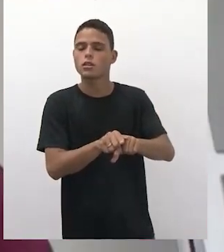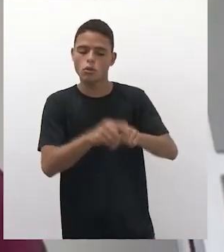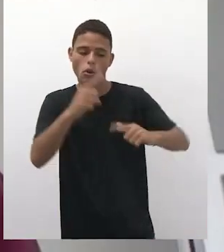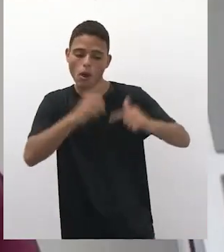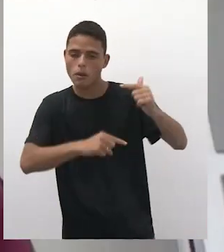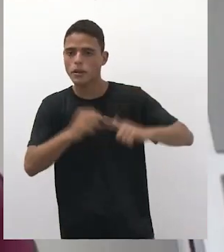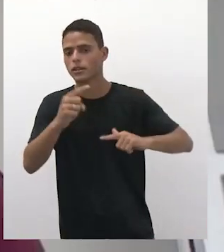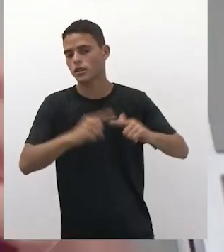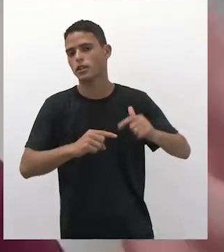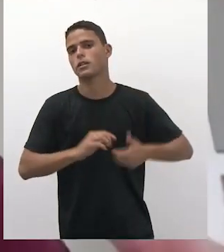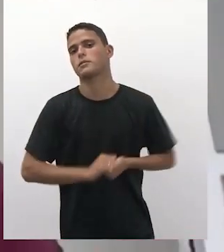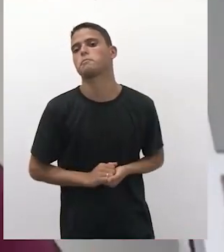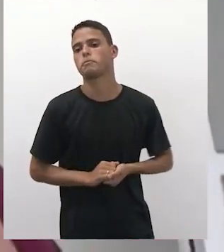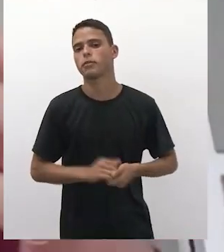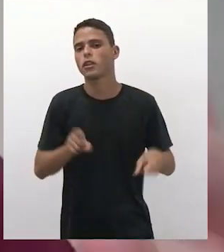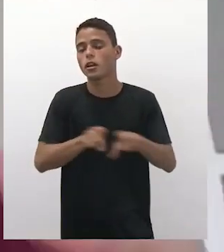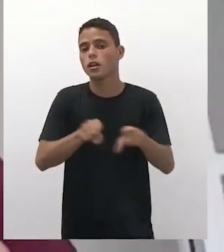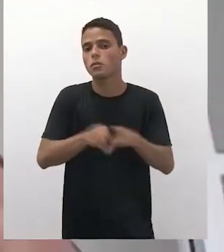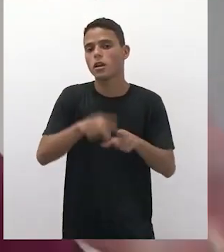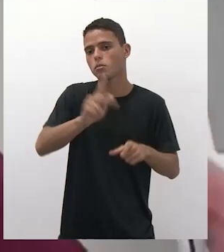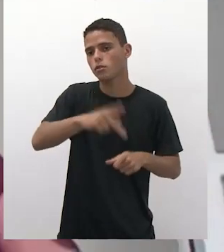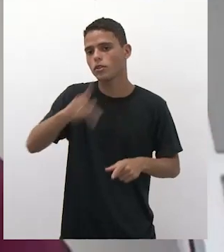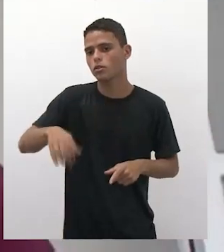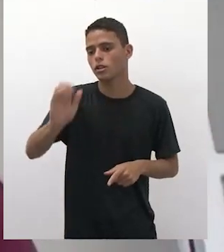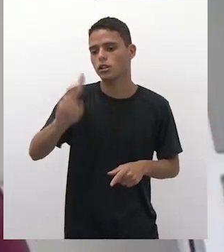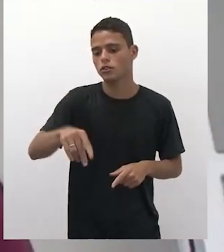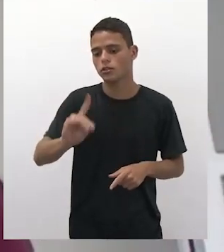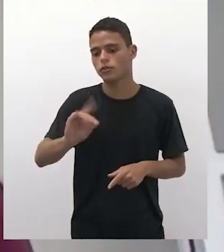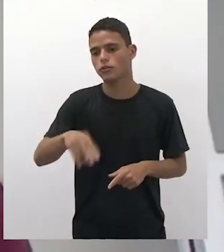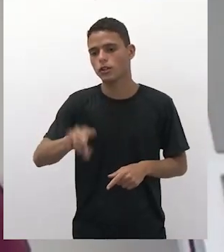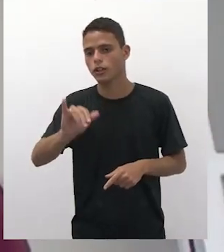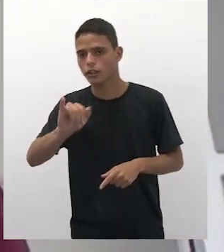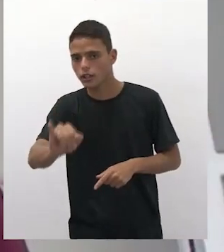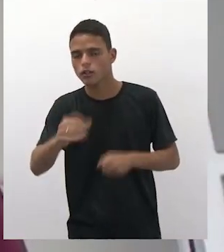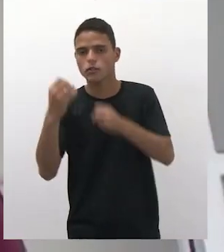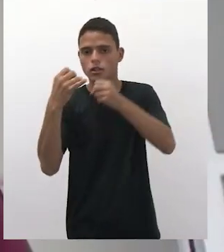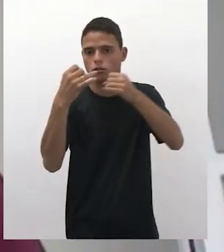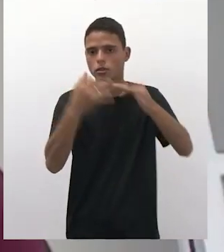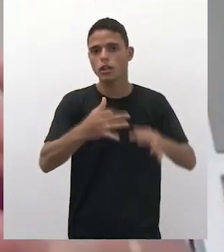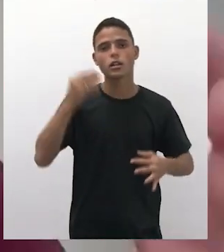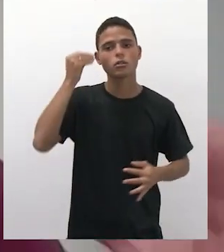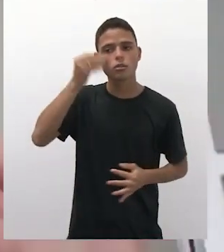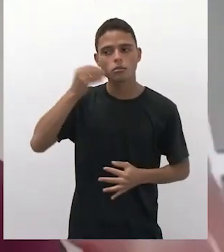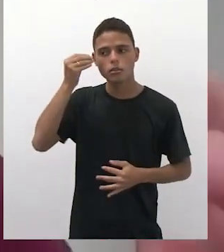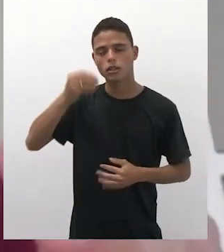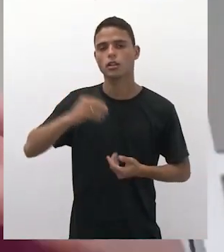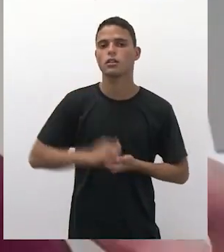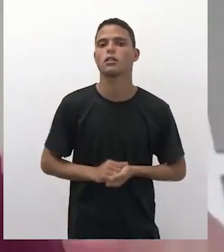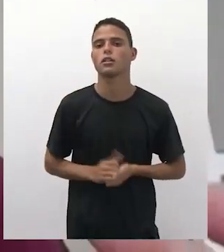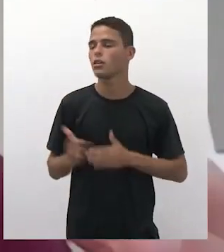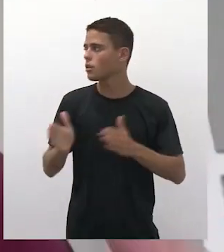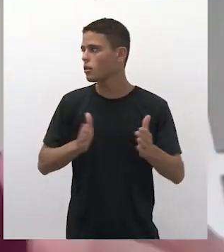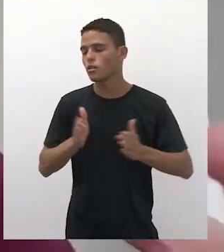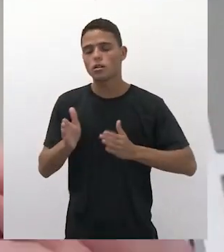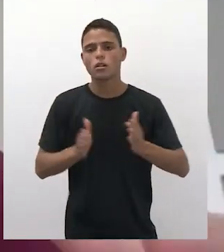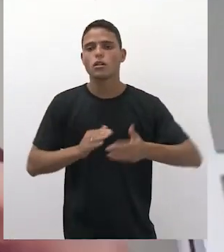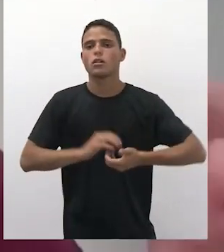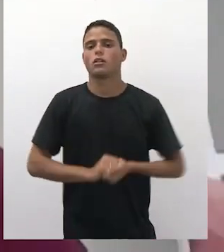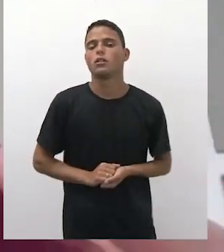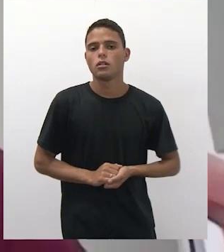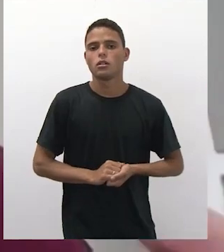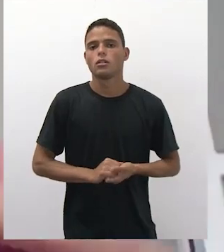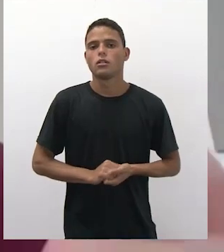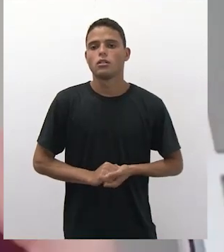professora Edivane, ela foi relatando essas suas memórias para mim no momento que